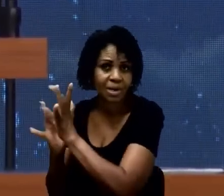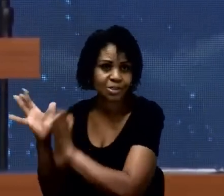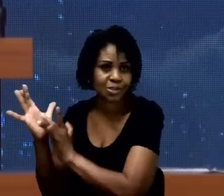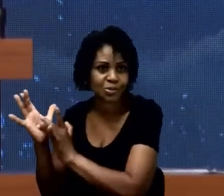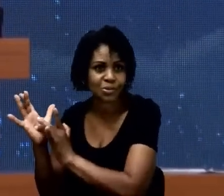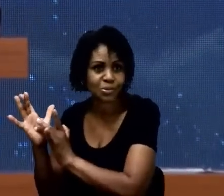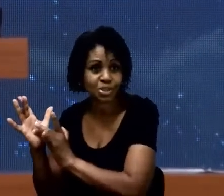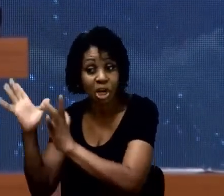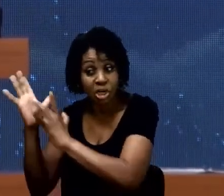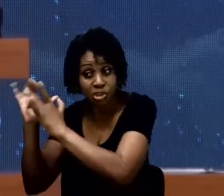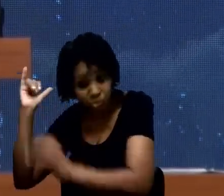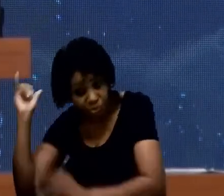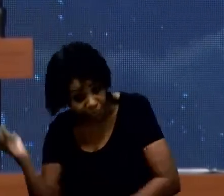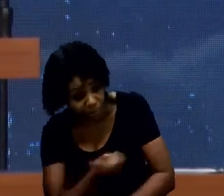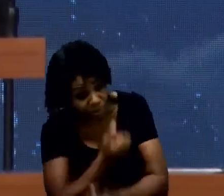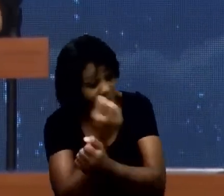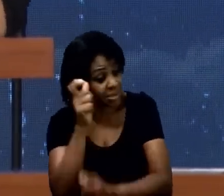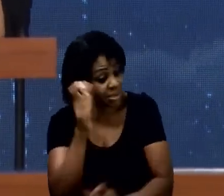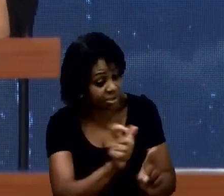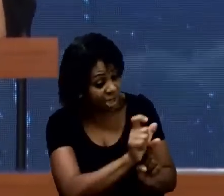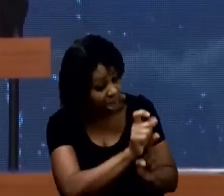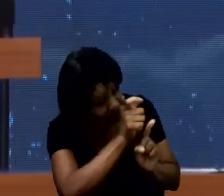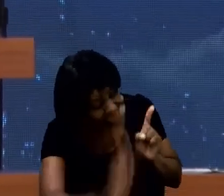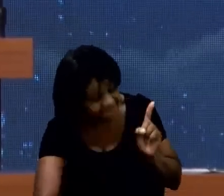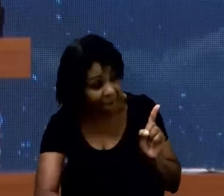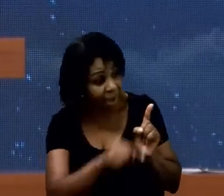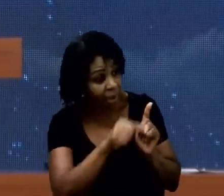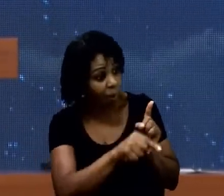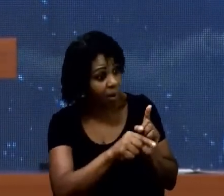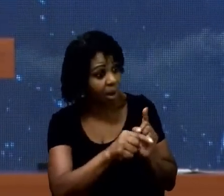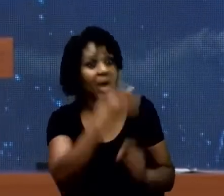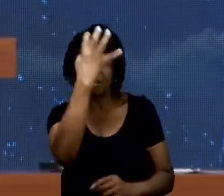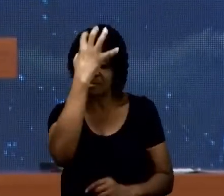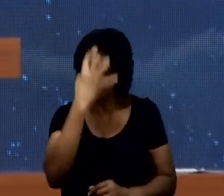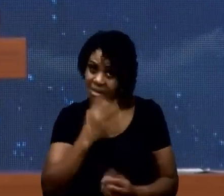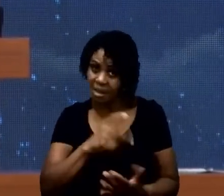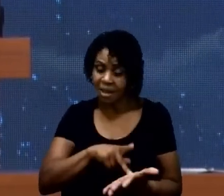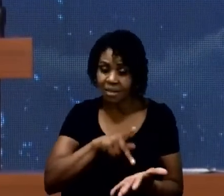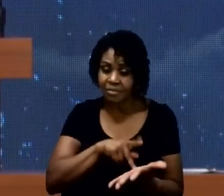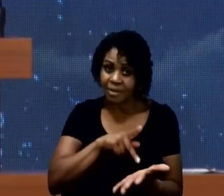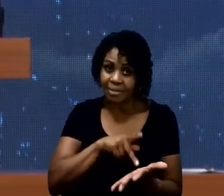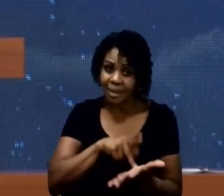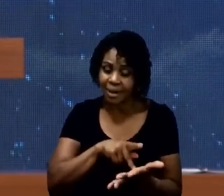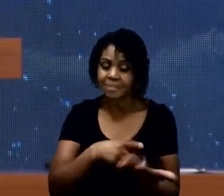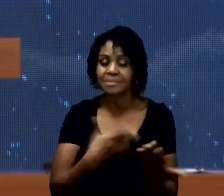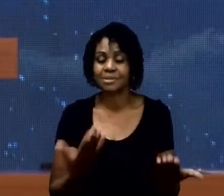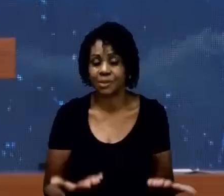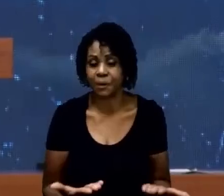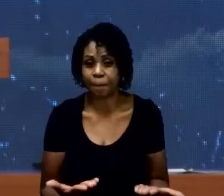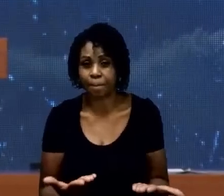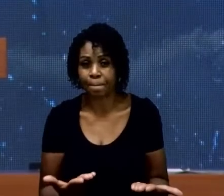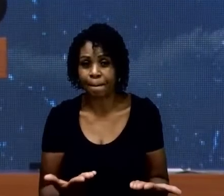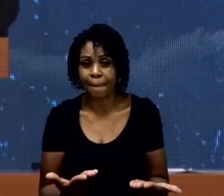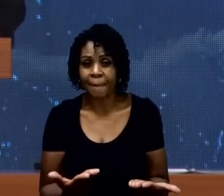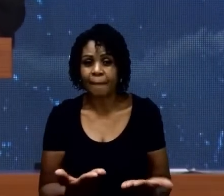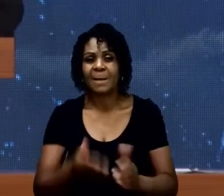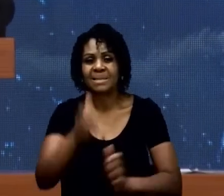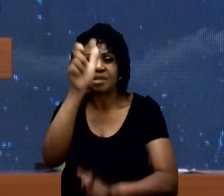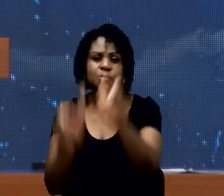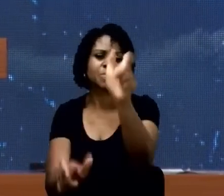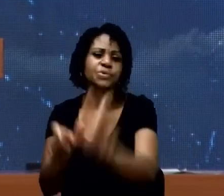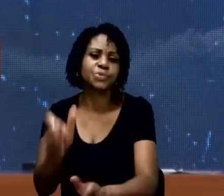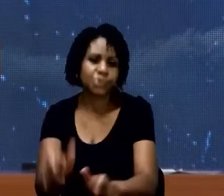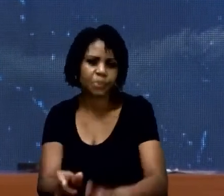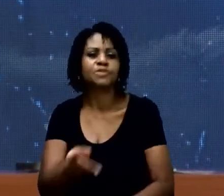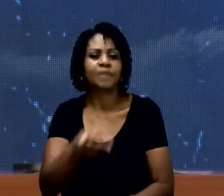E Jesus disse, sai dele. E ele está desse jeito aqui. É sério. É sério. Aí, olha só o que a multidão falou.